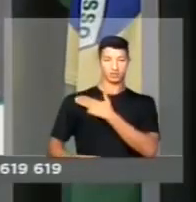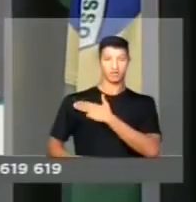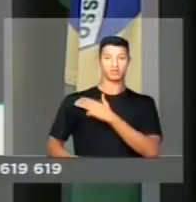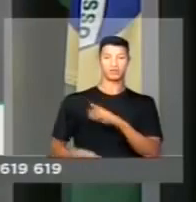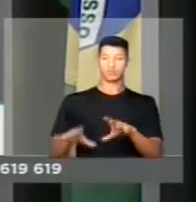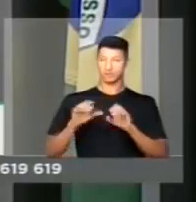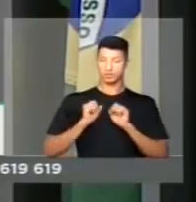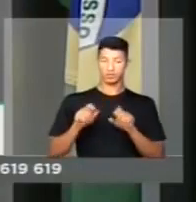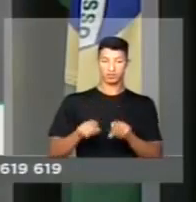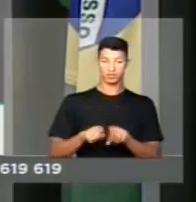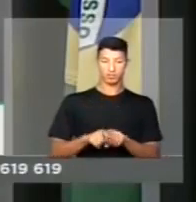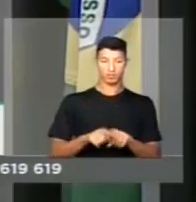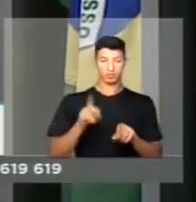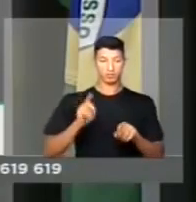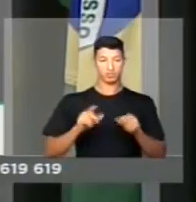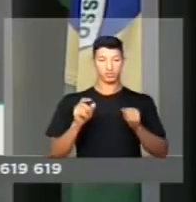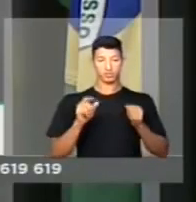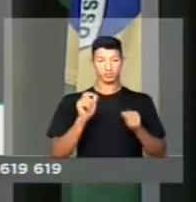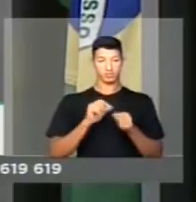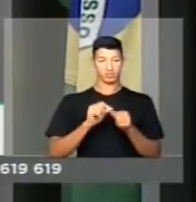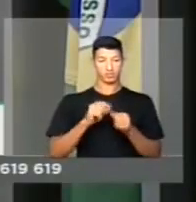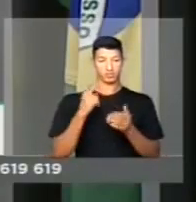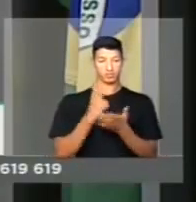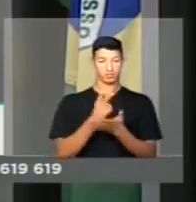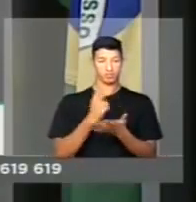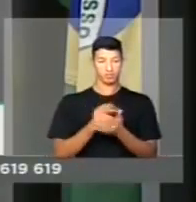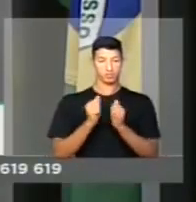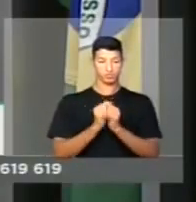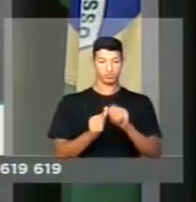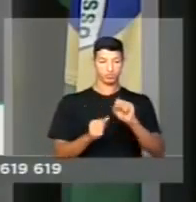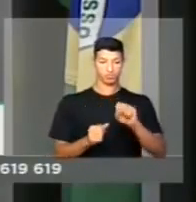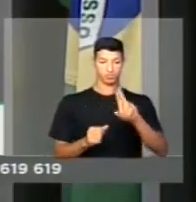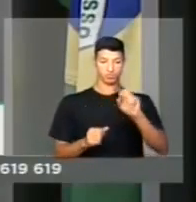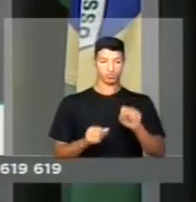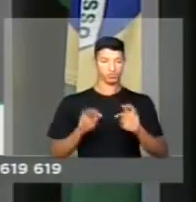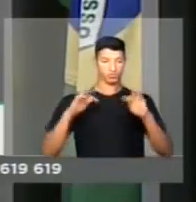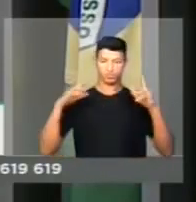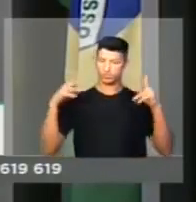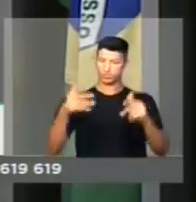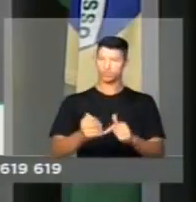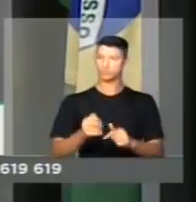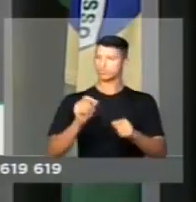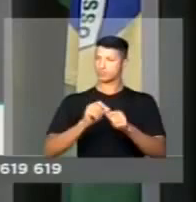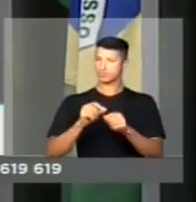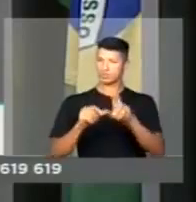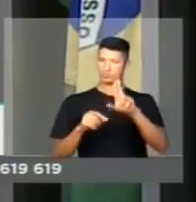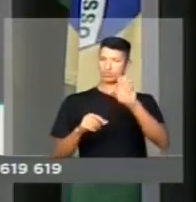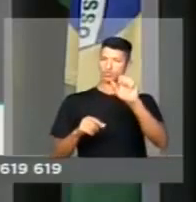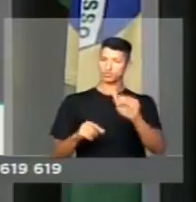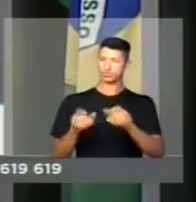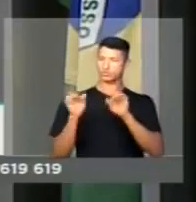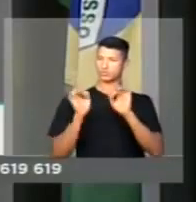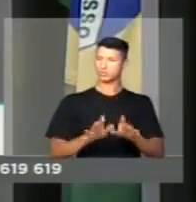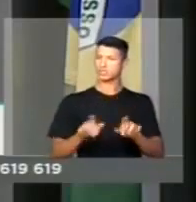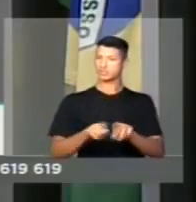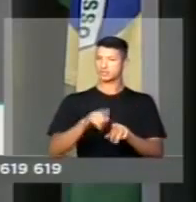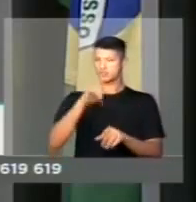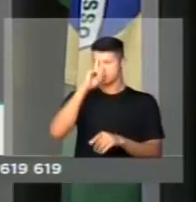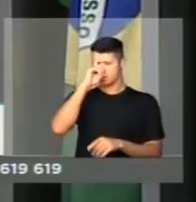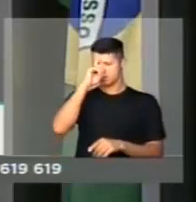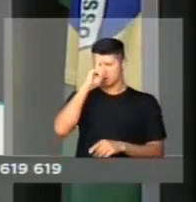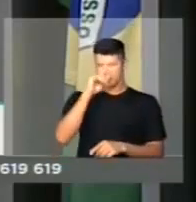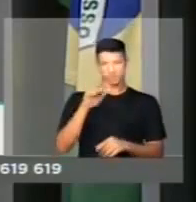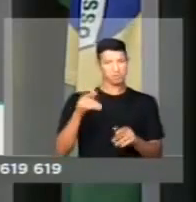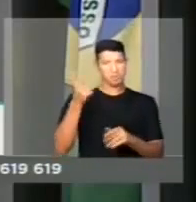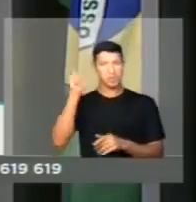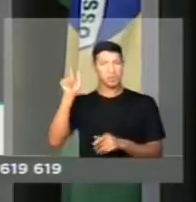acabou adotando, é de fazer o mesmo com o SUS. Todos os prestadores de serviços do SUS credenciados, hospitais